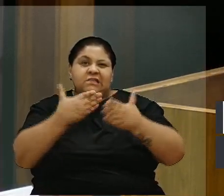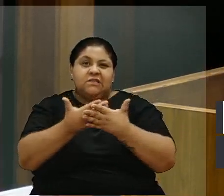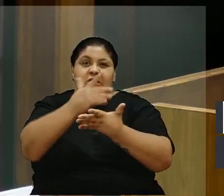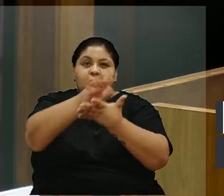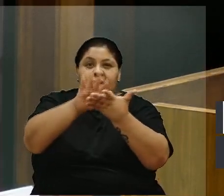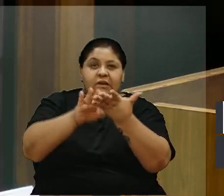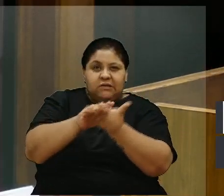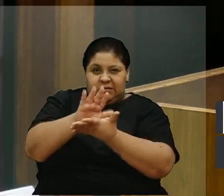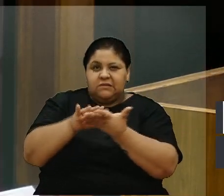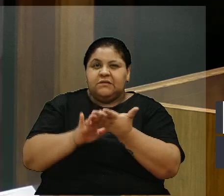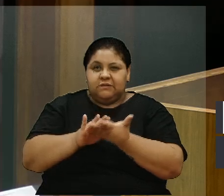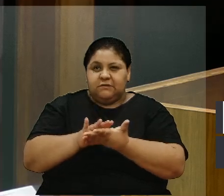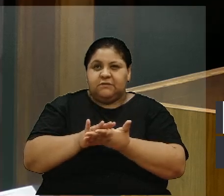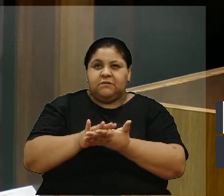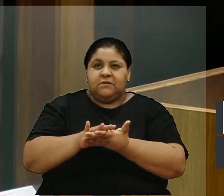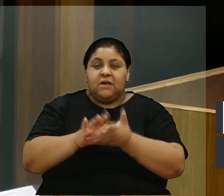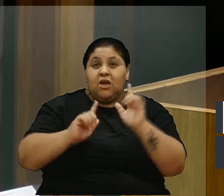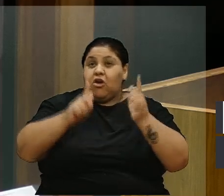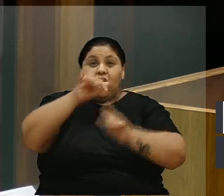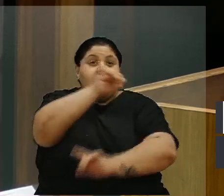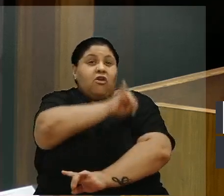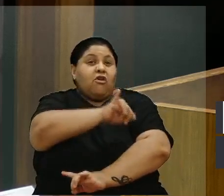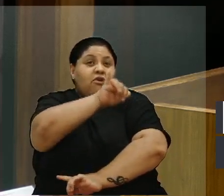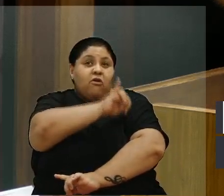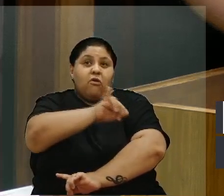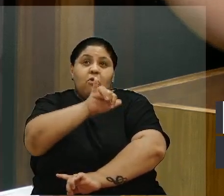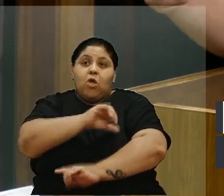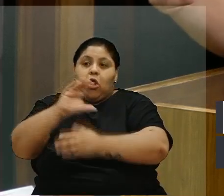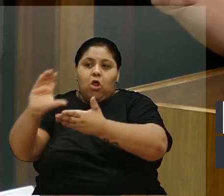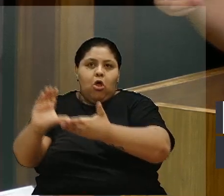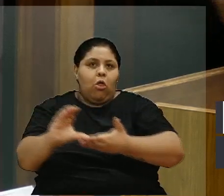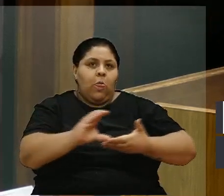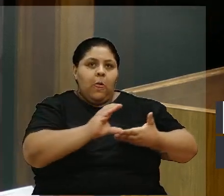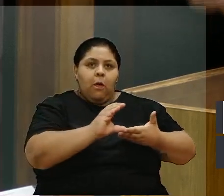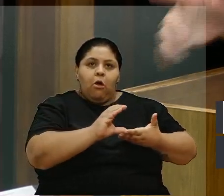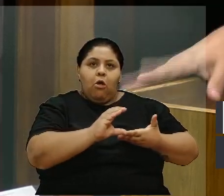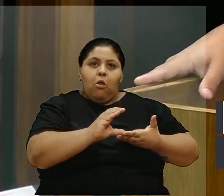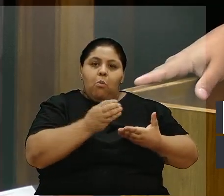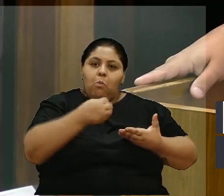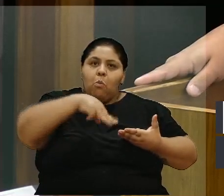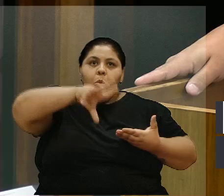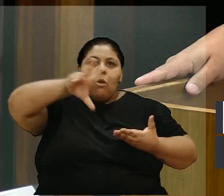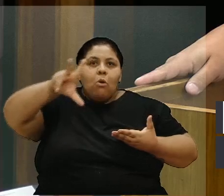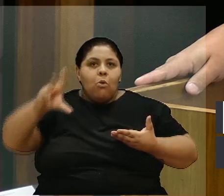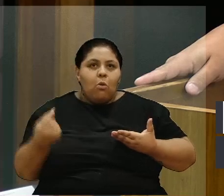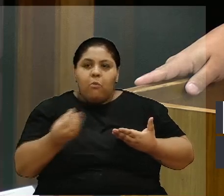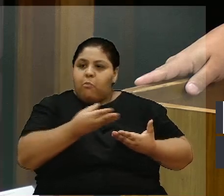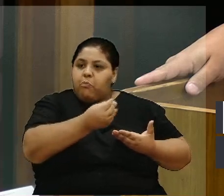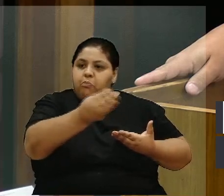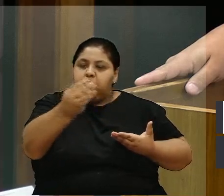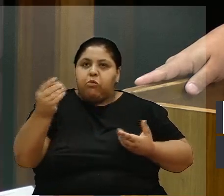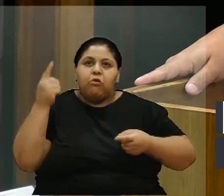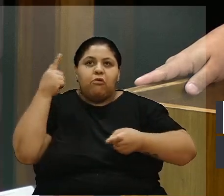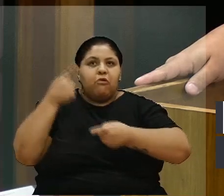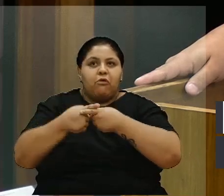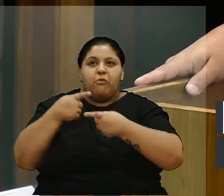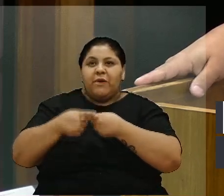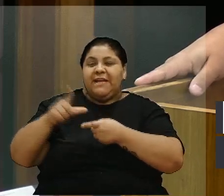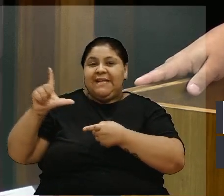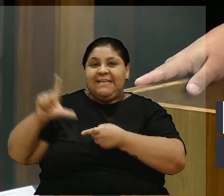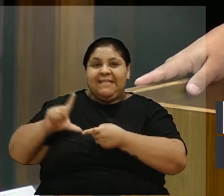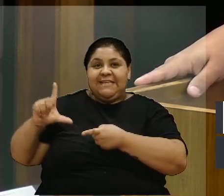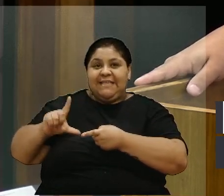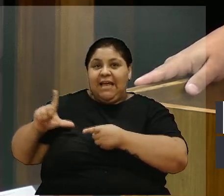Maricongo, e o Carnaval do Rio de Janeiro gera milhões, né, em recursos financeiros. É porque há todo um mercado